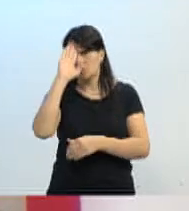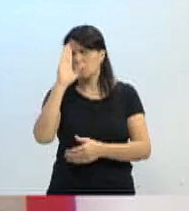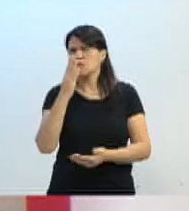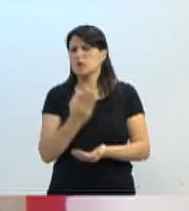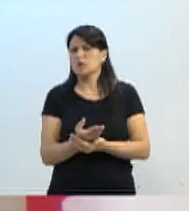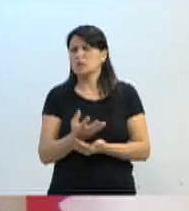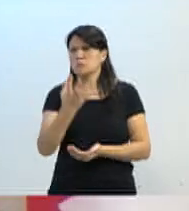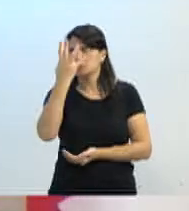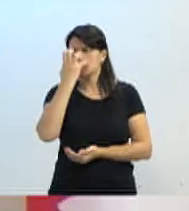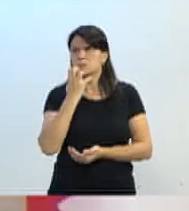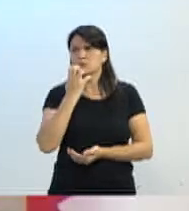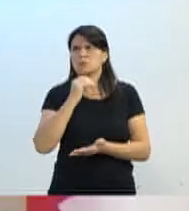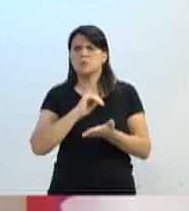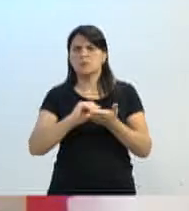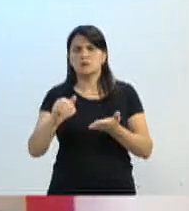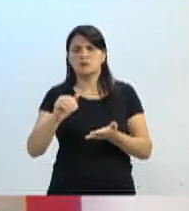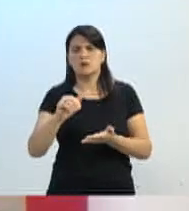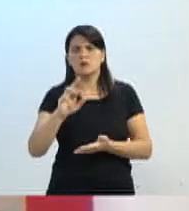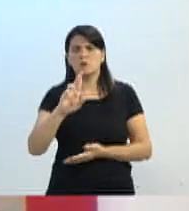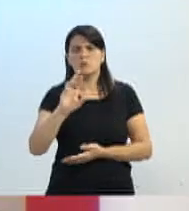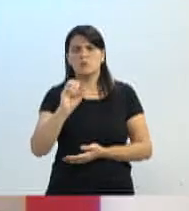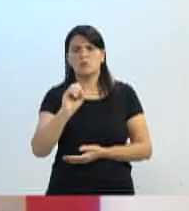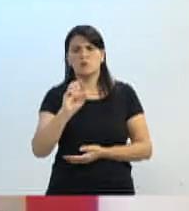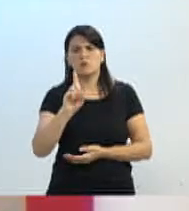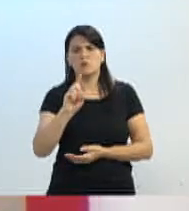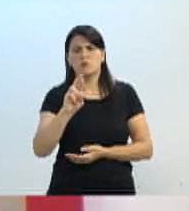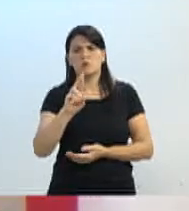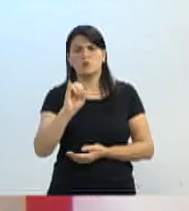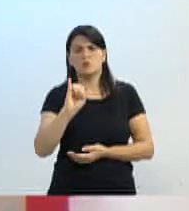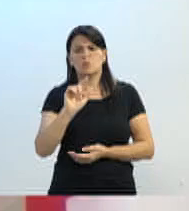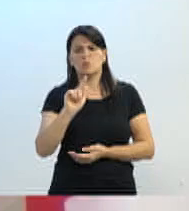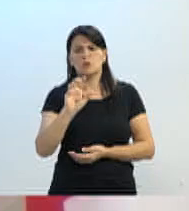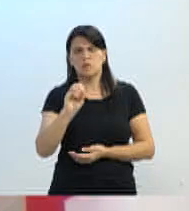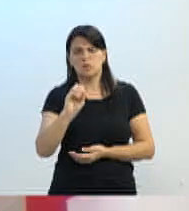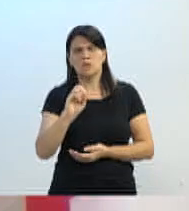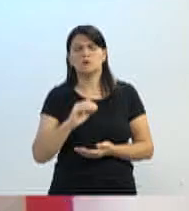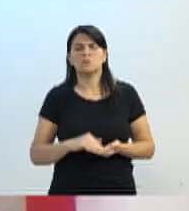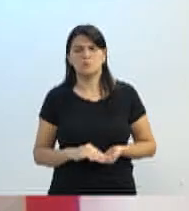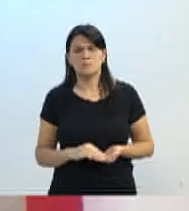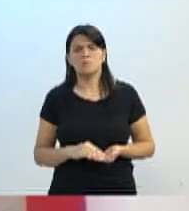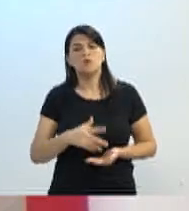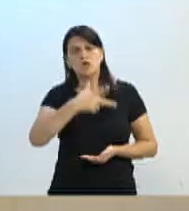seriedade do secretário Rodrigo e na seriedade do nosso prefeito. Obrigada.